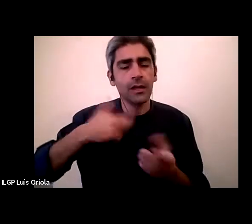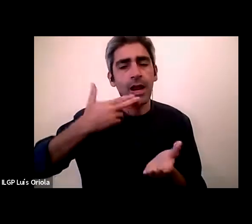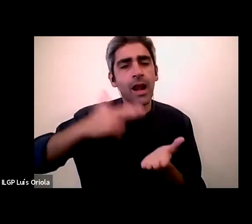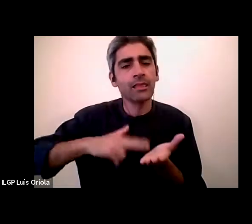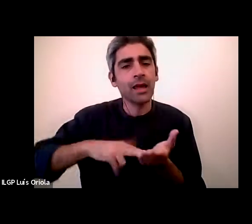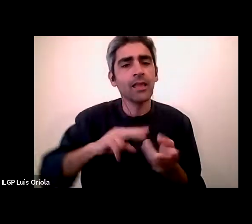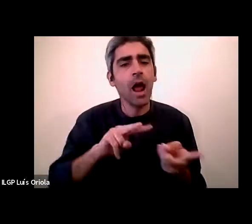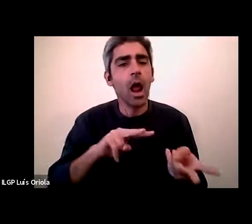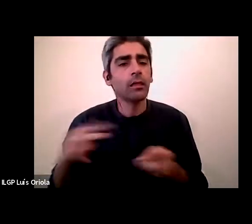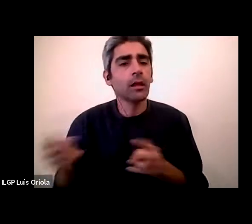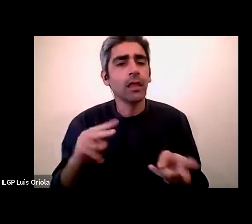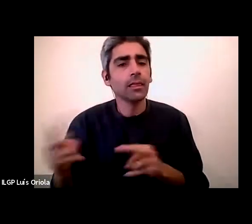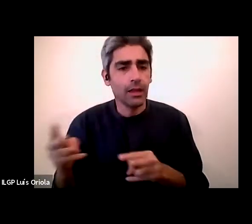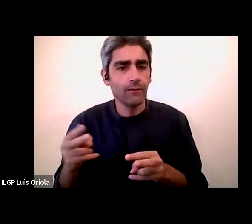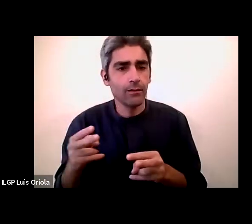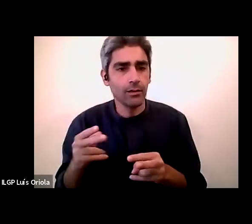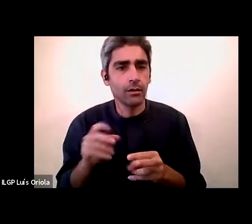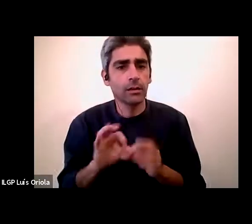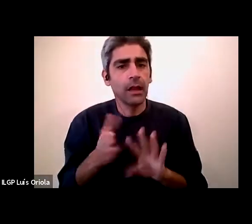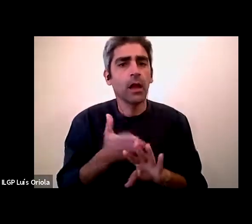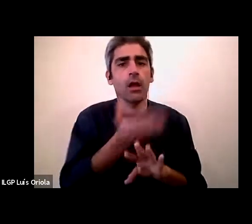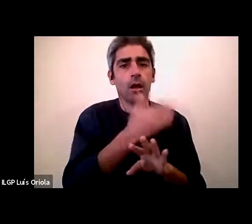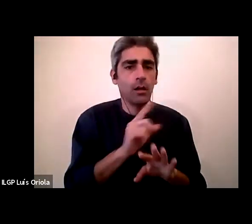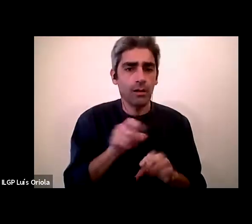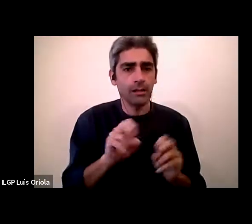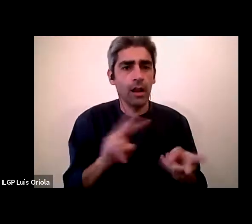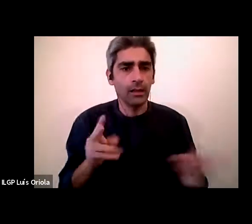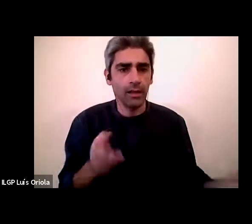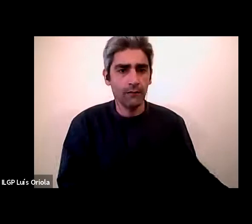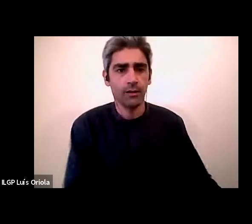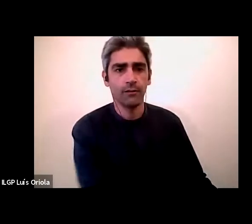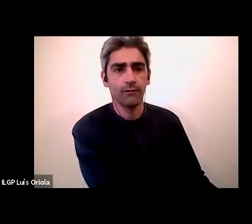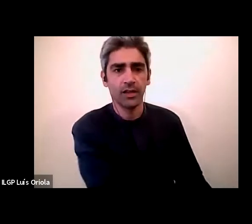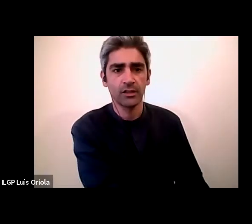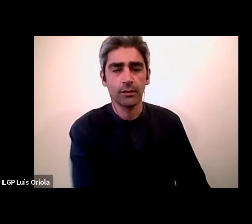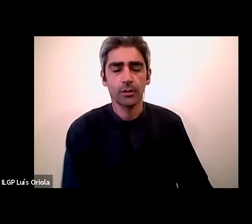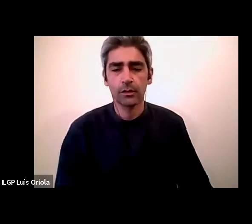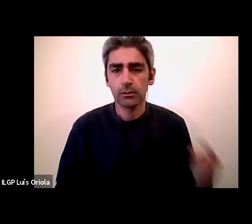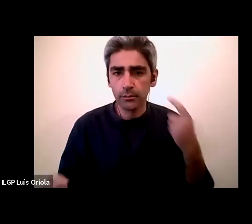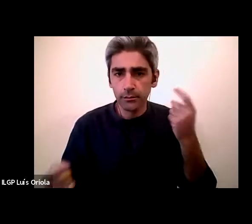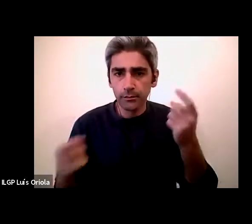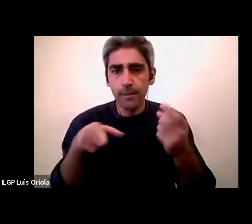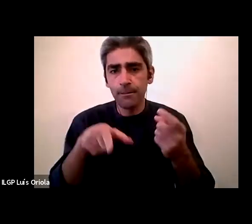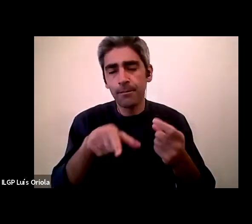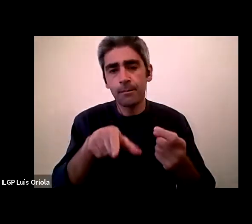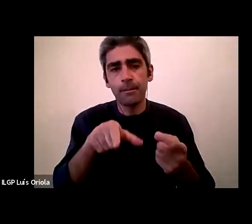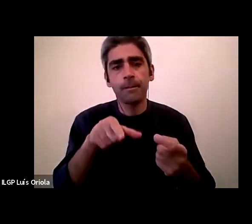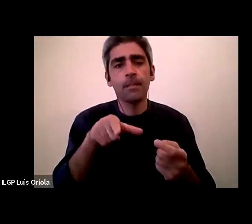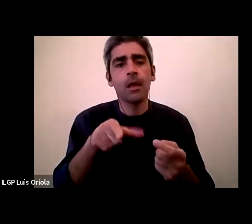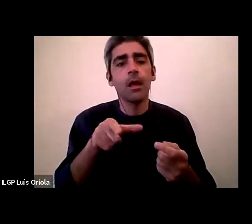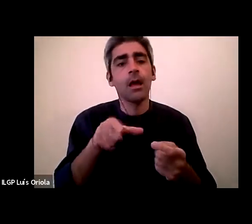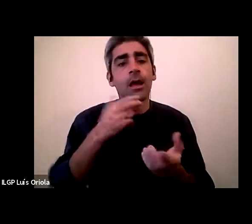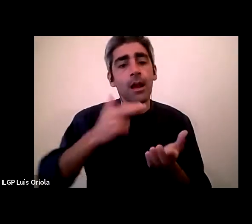alternativa. Temos vivido uma realidade alternativa e esta realidade vem convocar-nos para